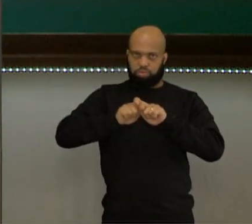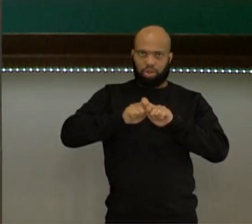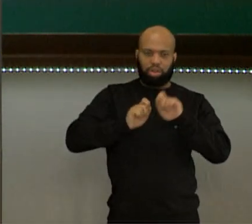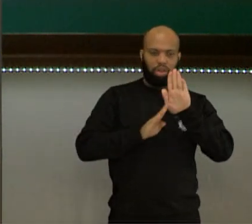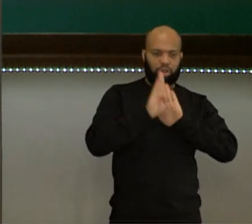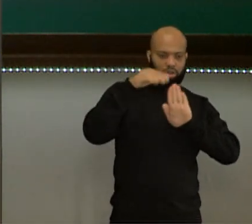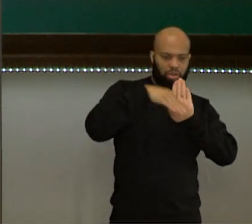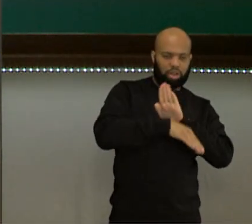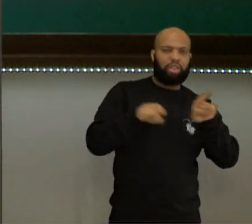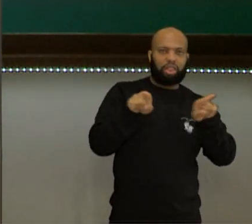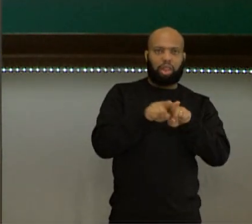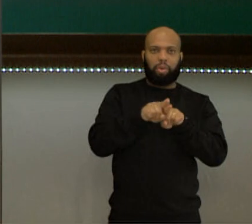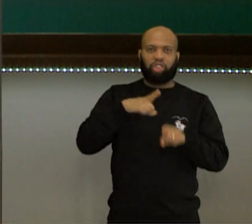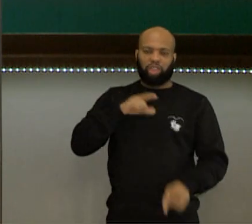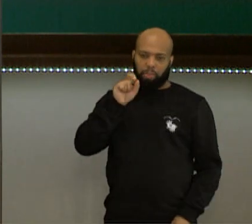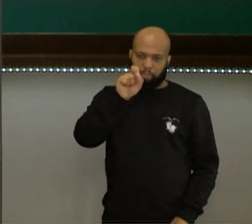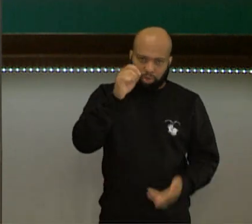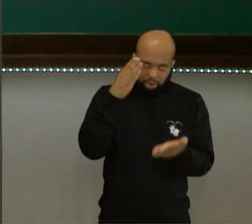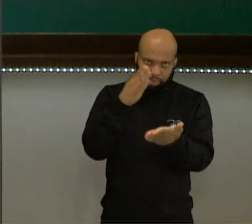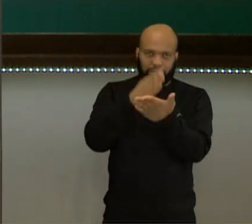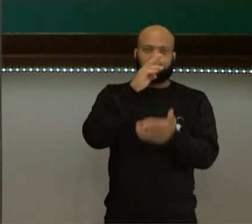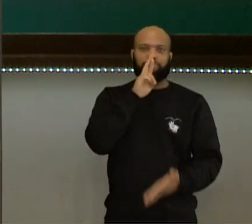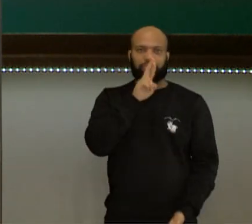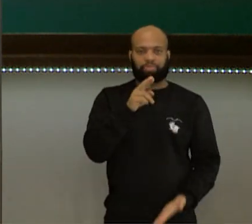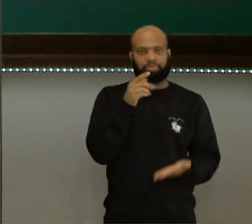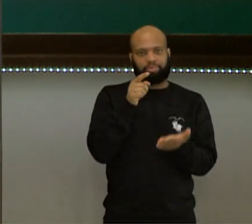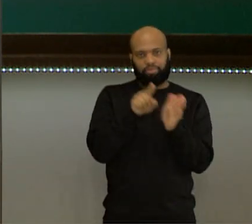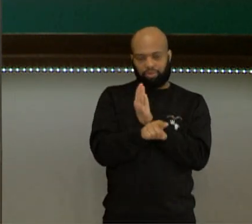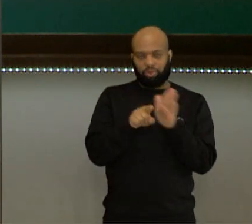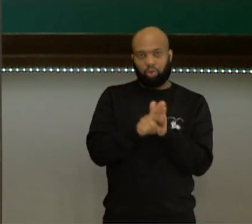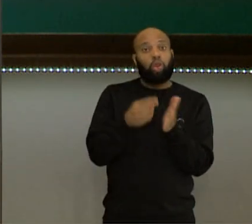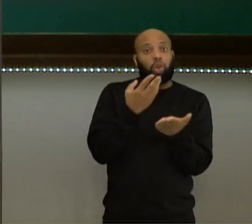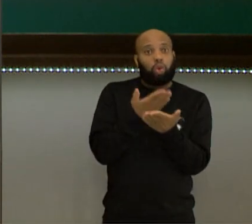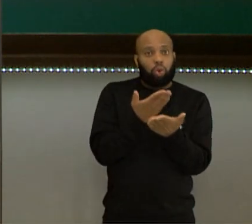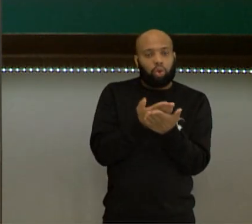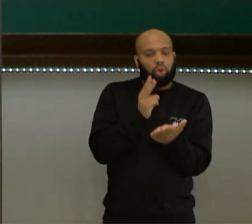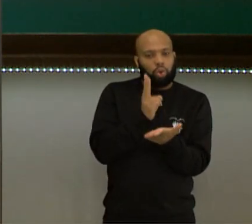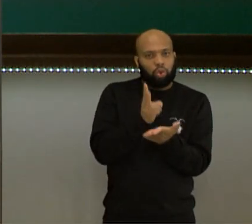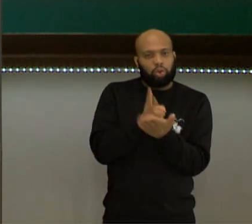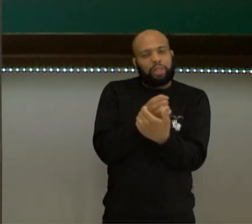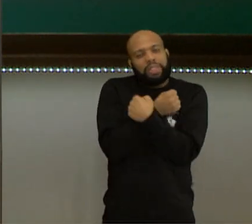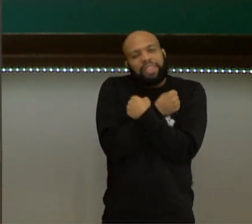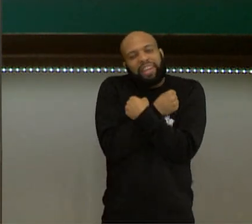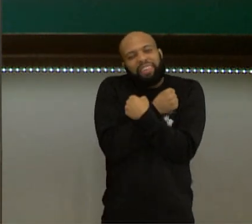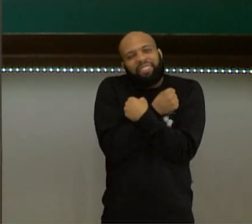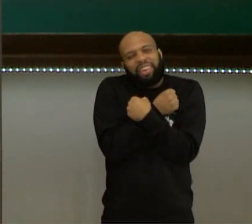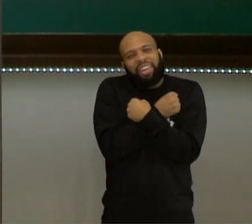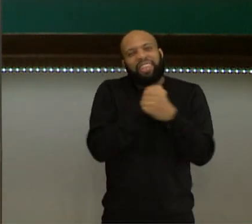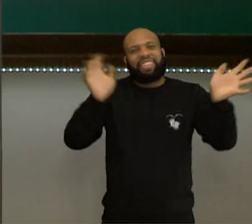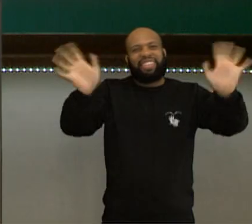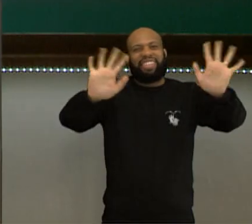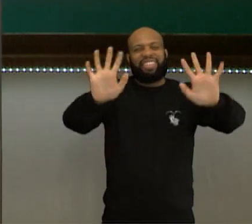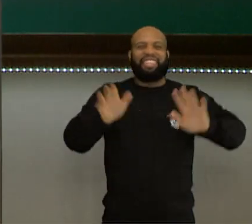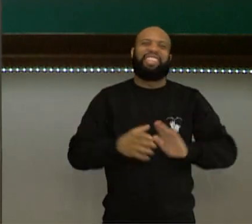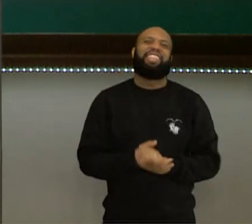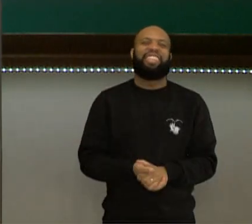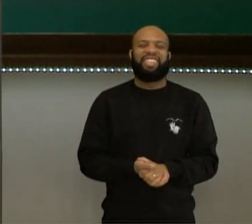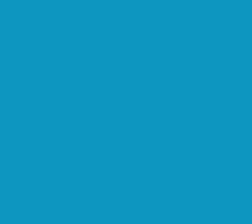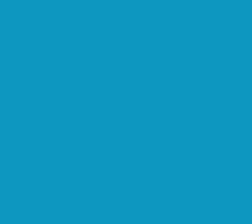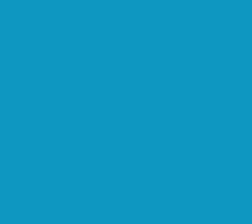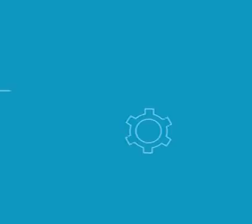mais tempo você ficar com o patinete, mais você vai pagar, não é verdade? Então, ela é crescente, vai aumentar, tá bom? Então,